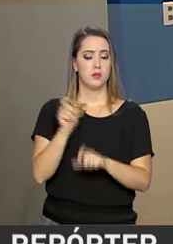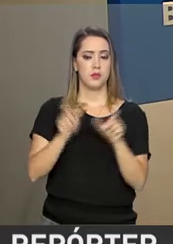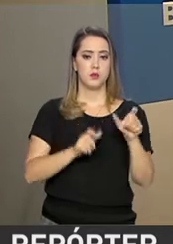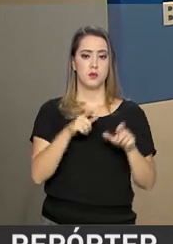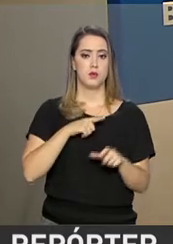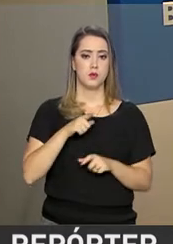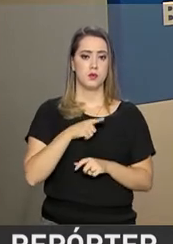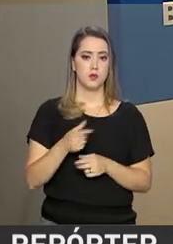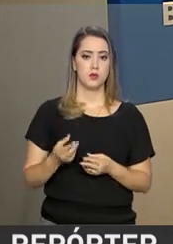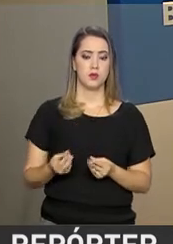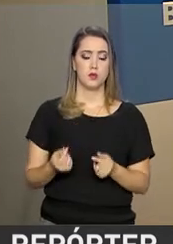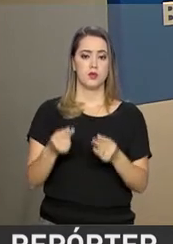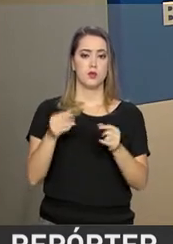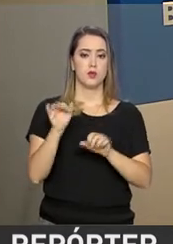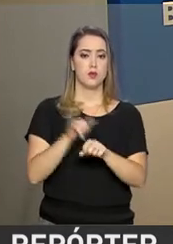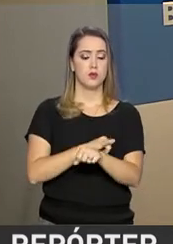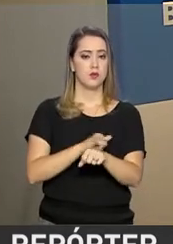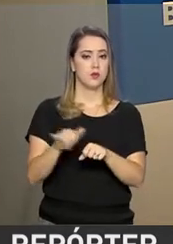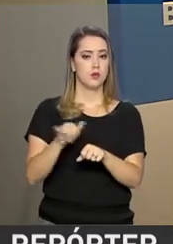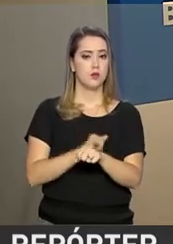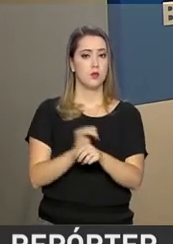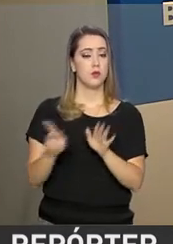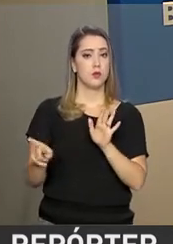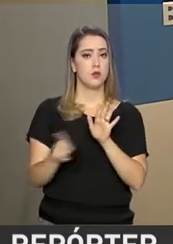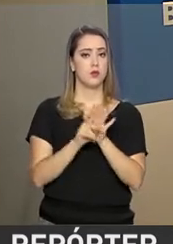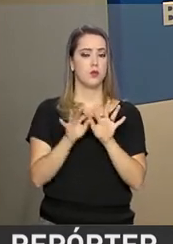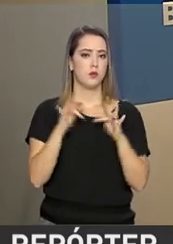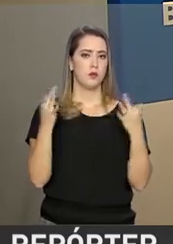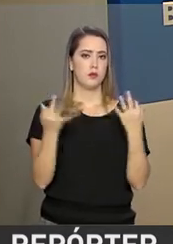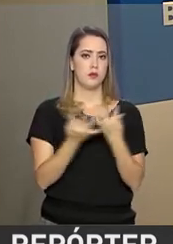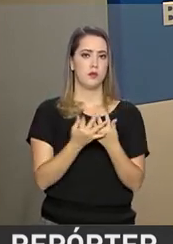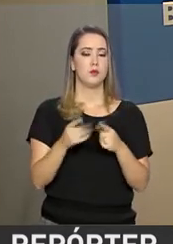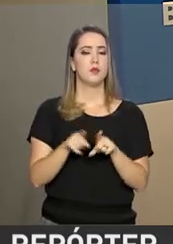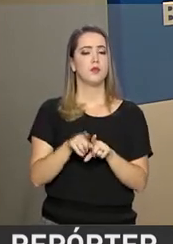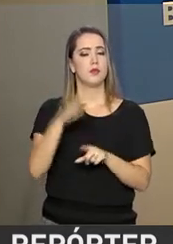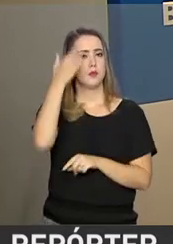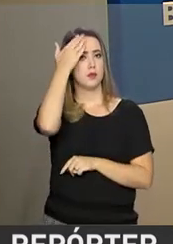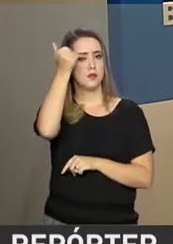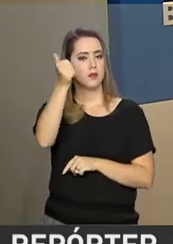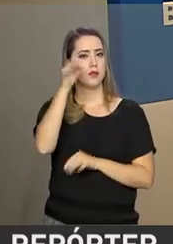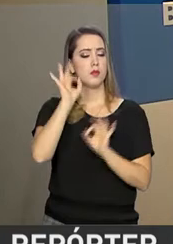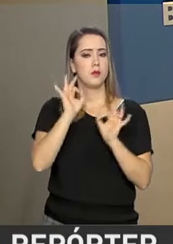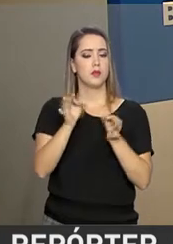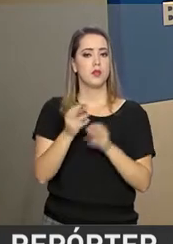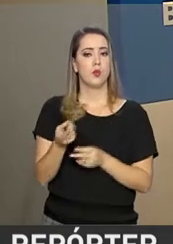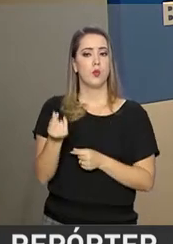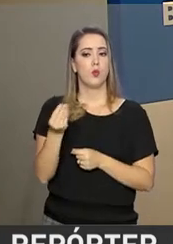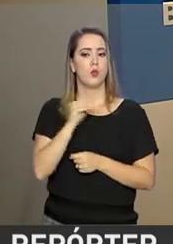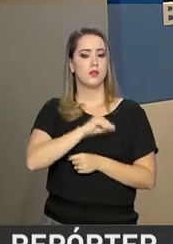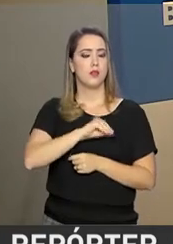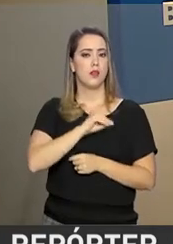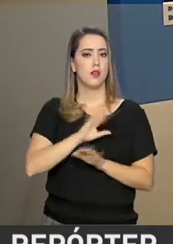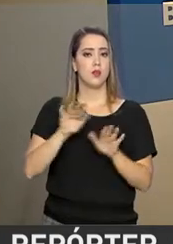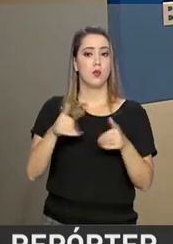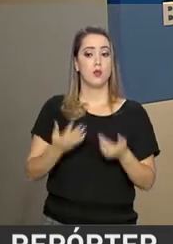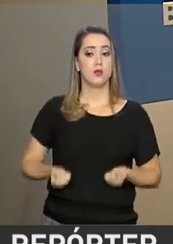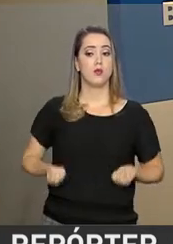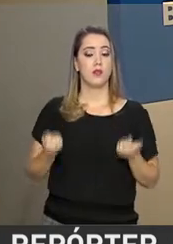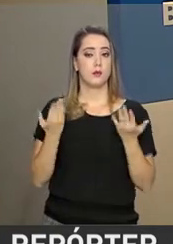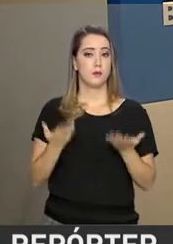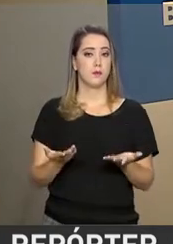orçamentos estruturados nas suas famílias e saibam efetivamente o quanto ganho eo quanto estão gastando